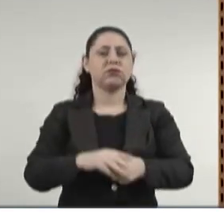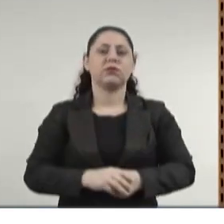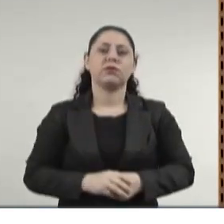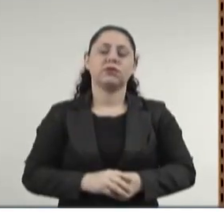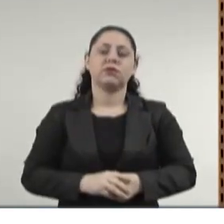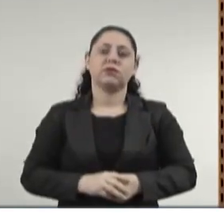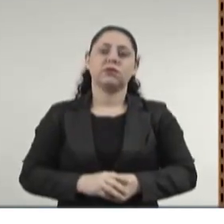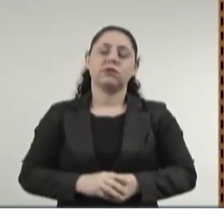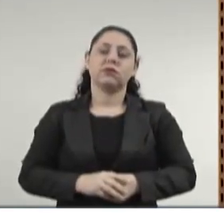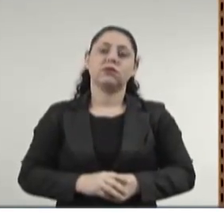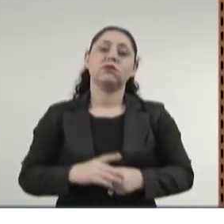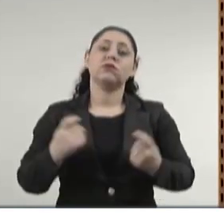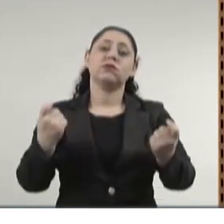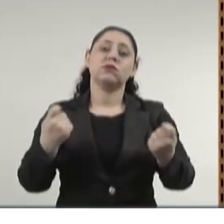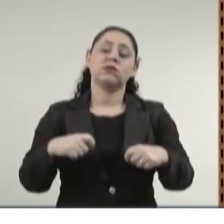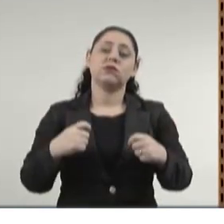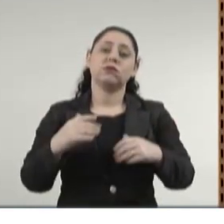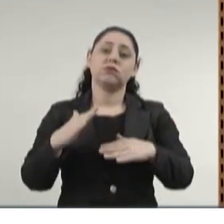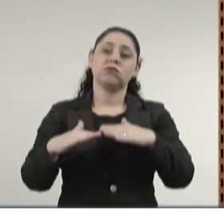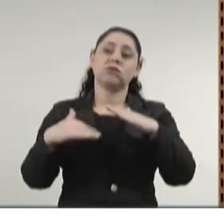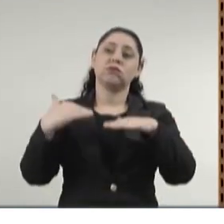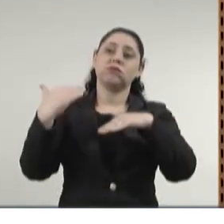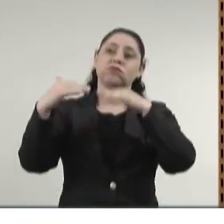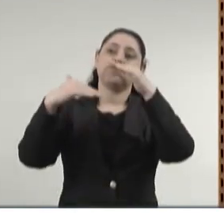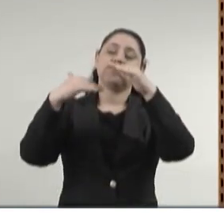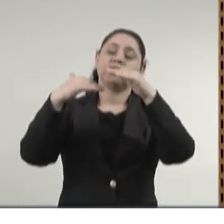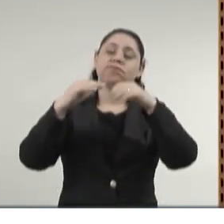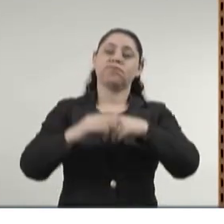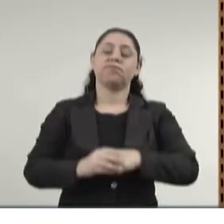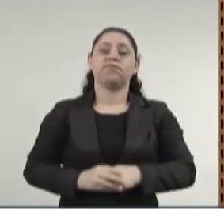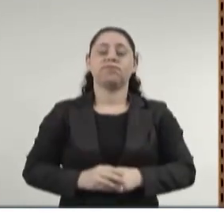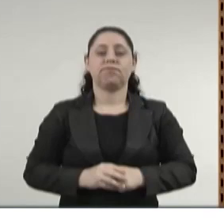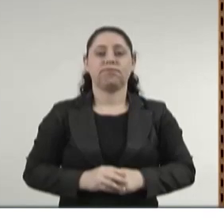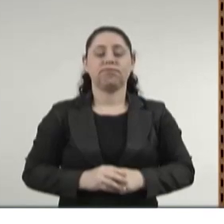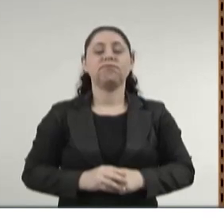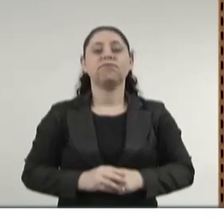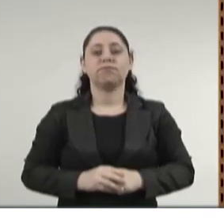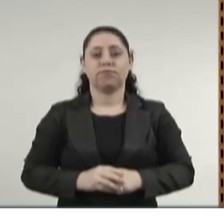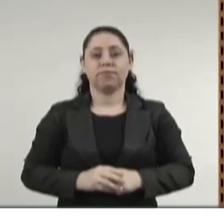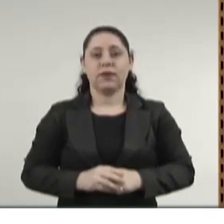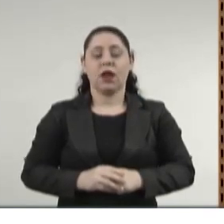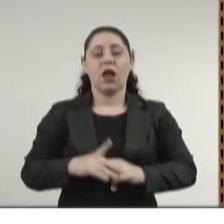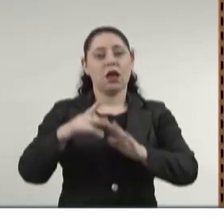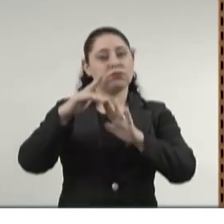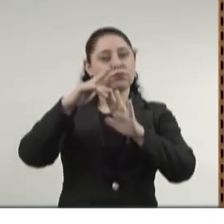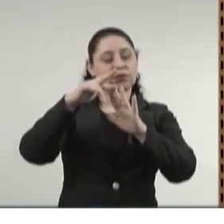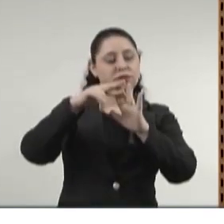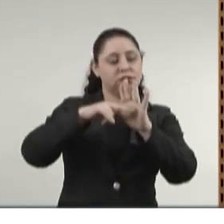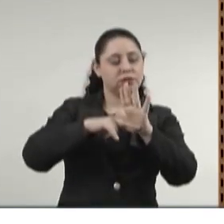que precisamos avançar, que é a regulamentação